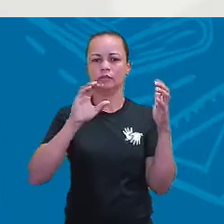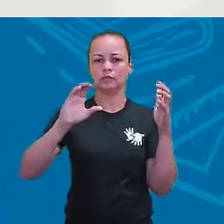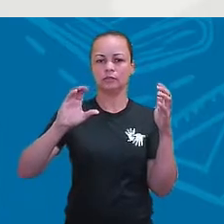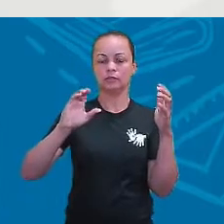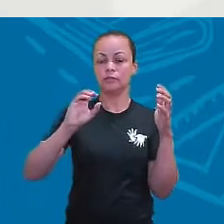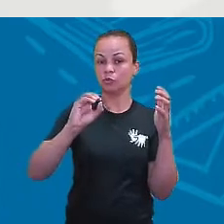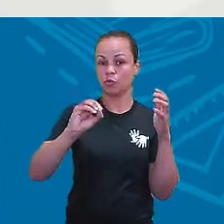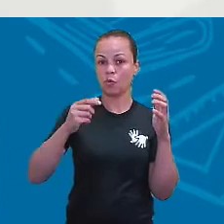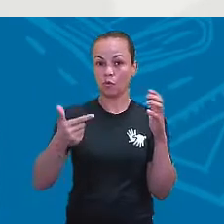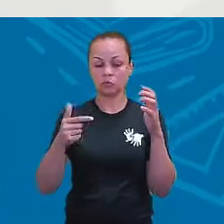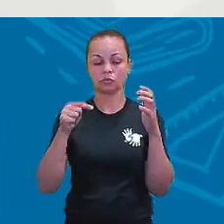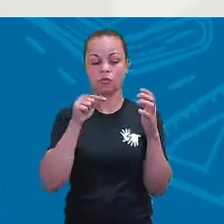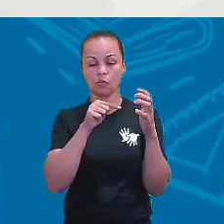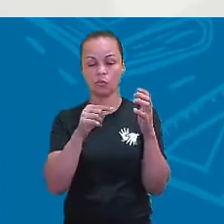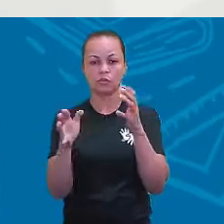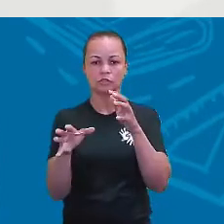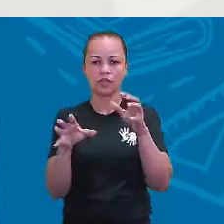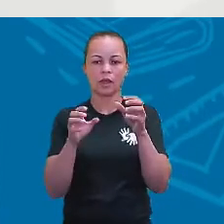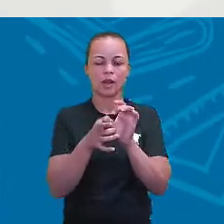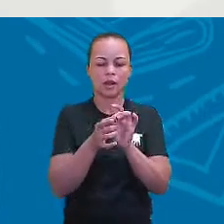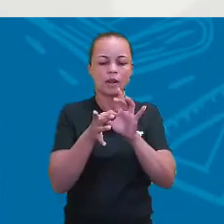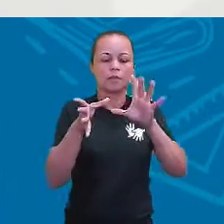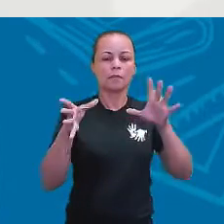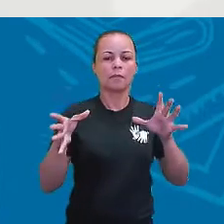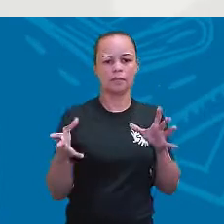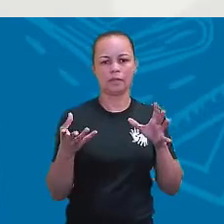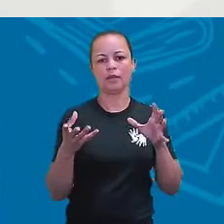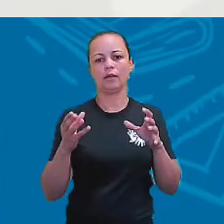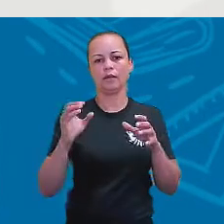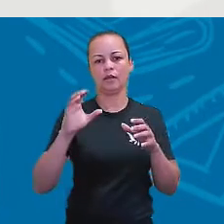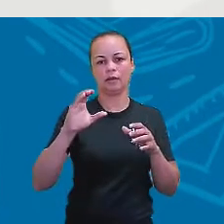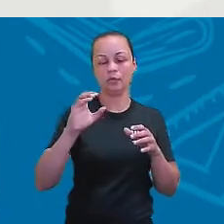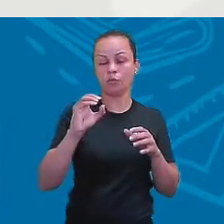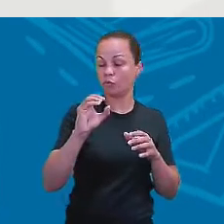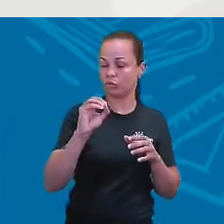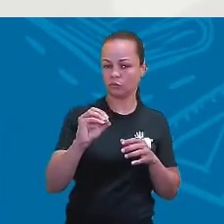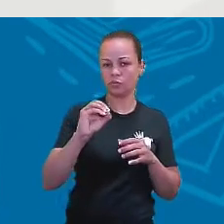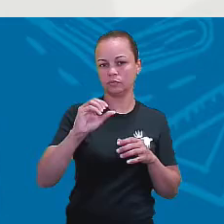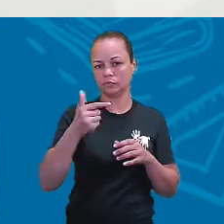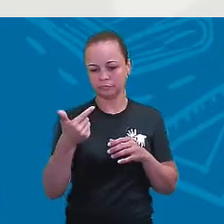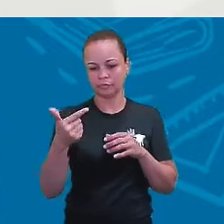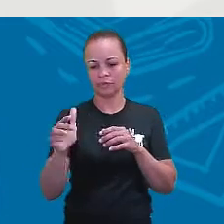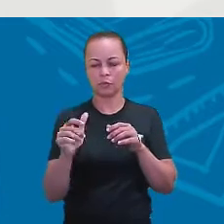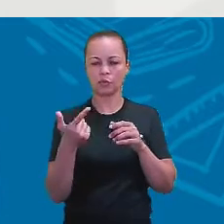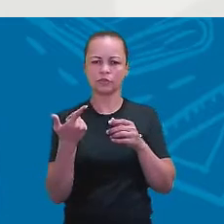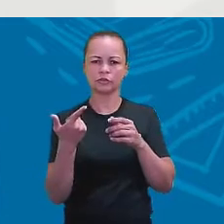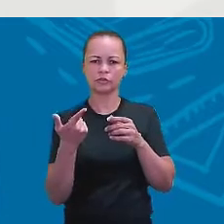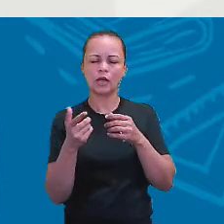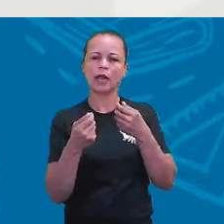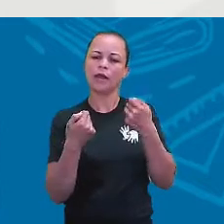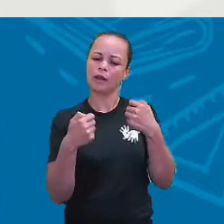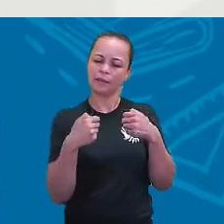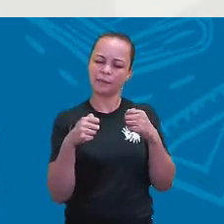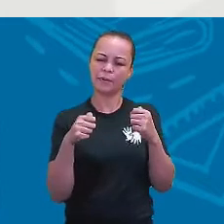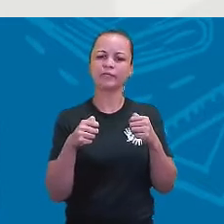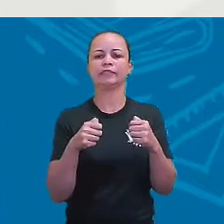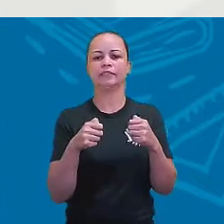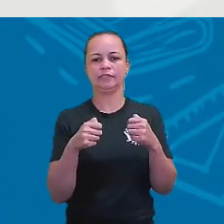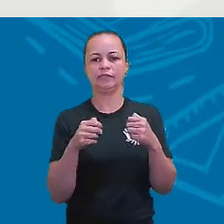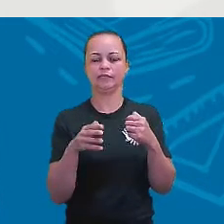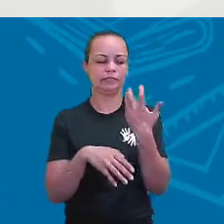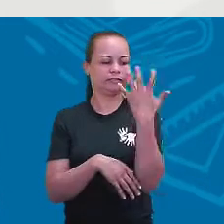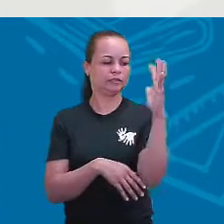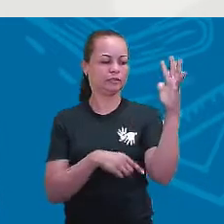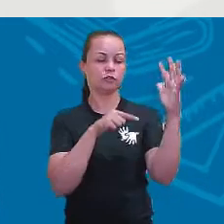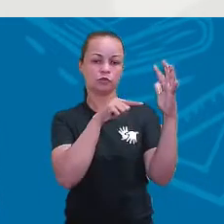libera esse oxigênio e ela não faz isso por bondade. Claro que a gente vai olhar com bons olhos, mas ela faz porque faz parte do